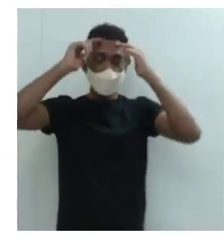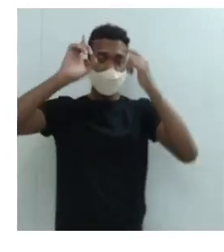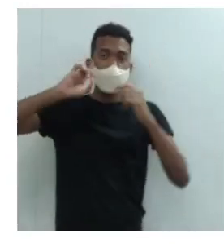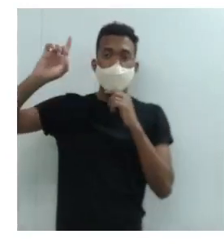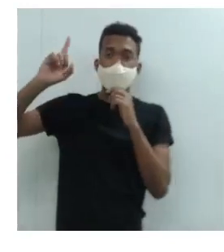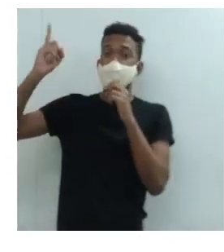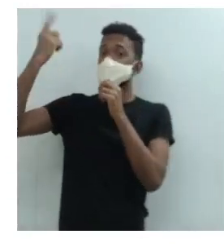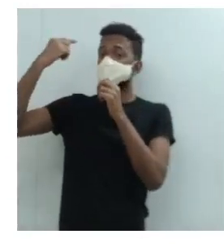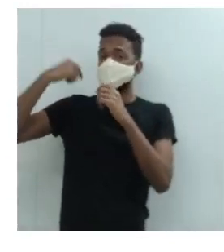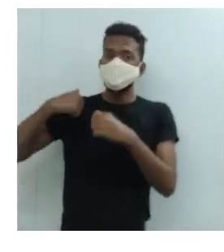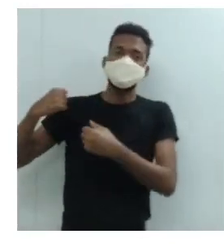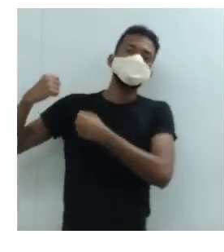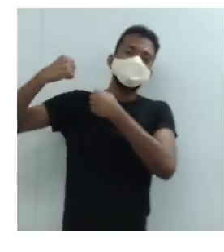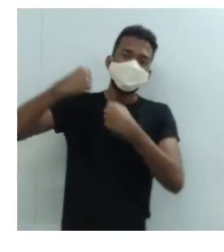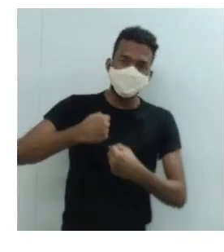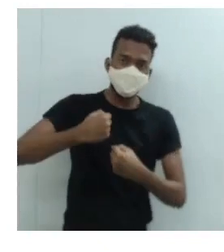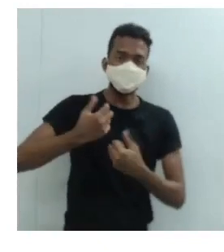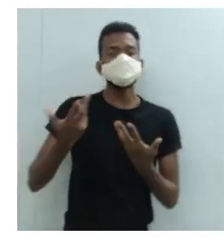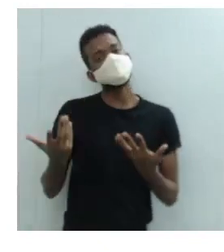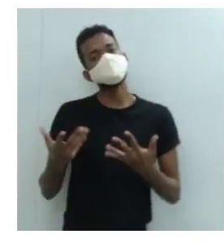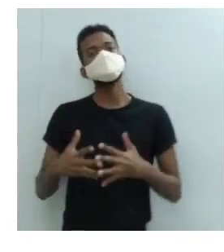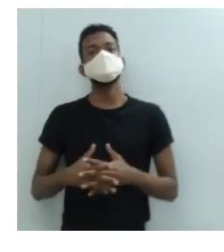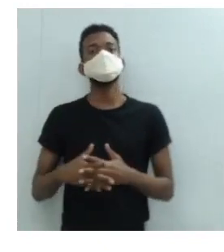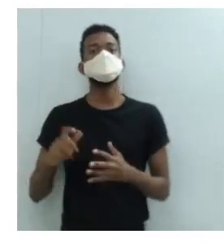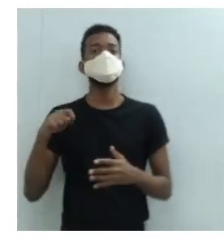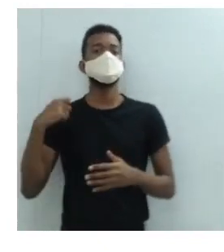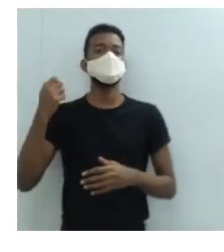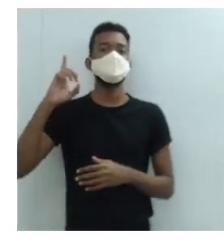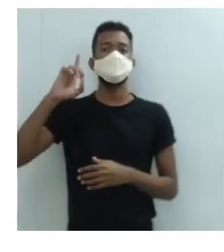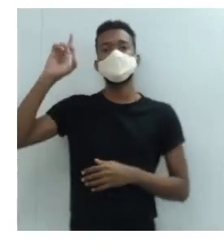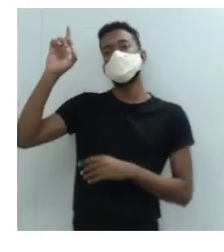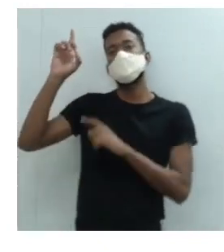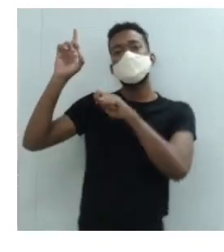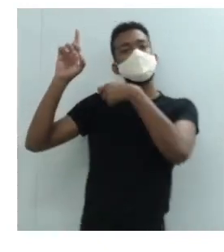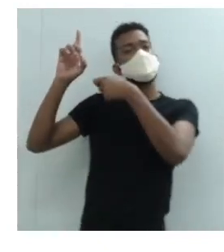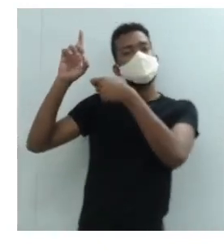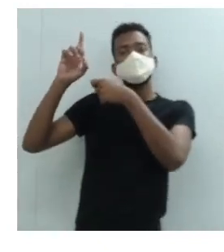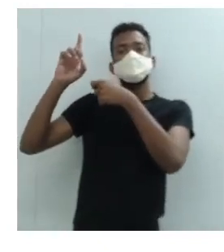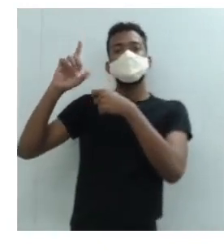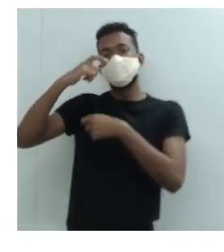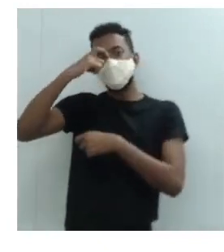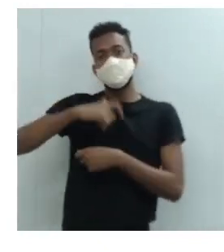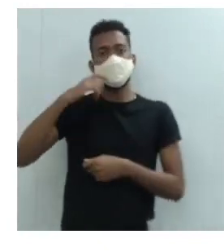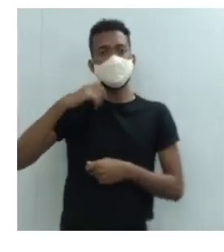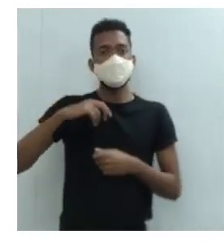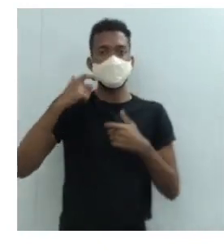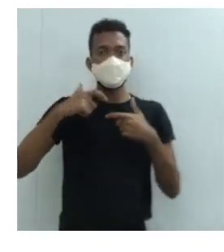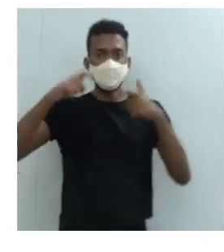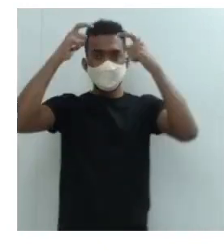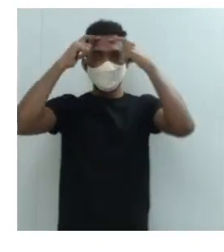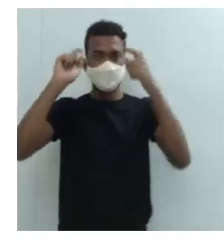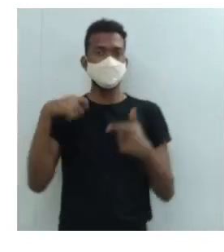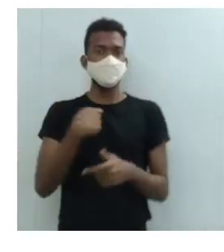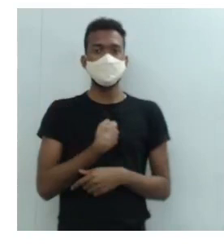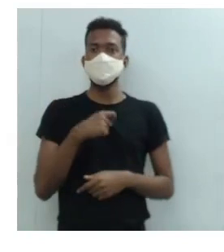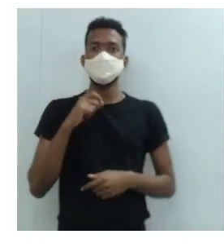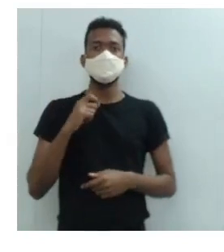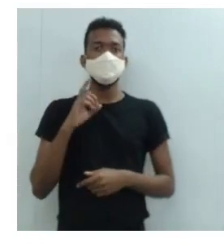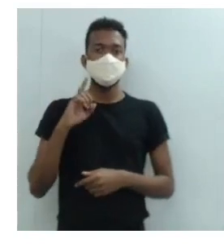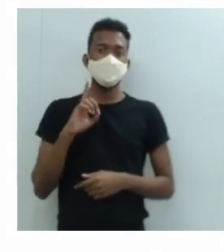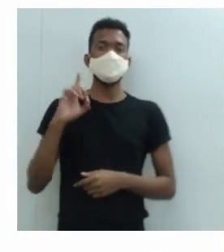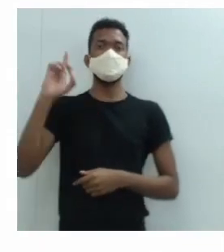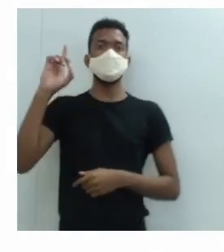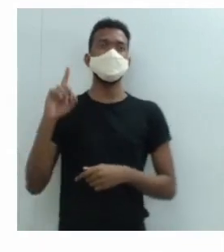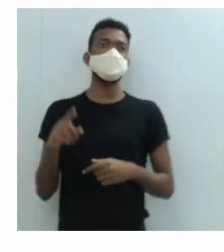por Deus. Então, vem aí a teocracia, Deus com algo, o rei como algo divino, né? Diante desses dois